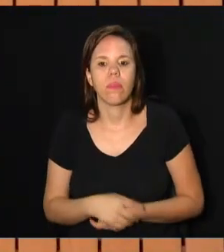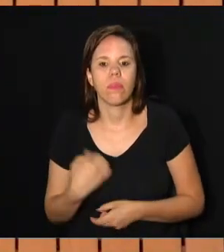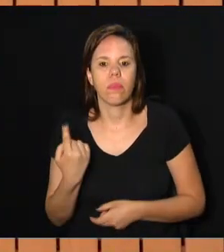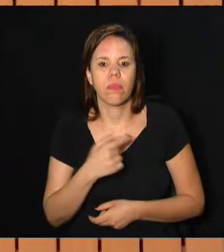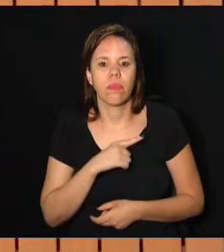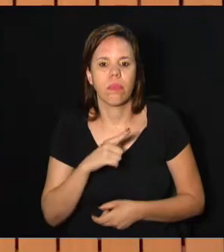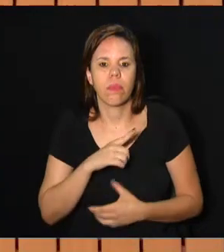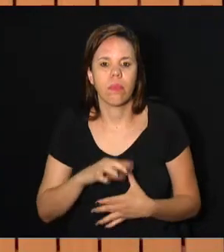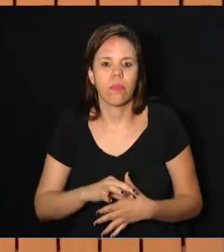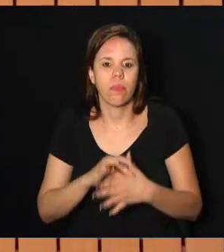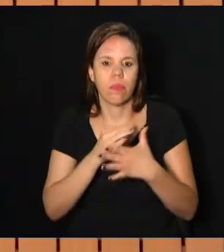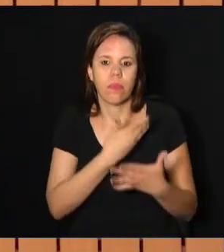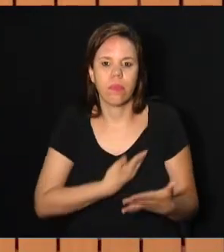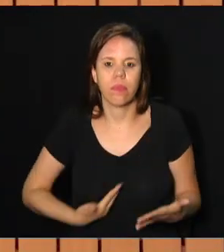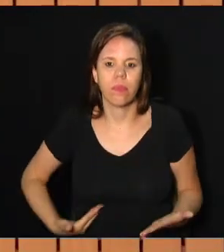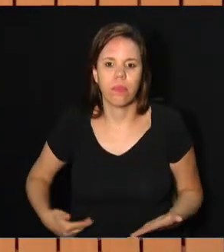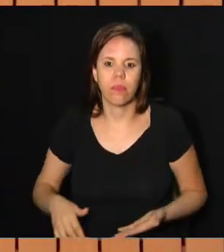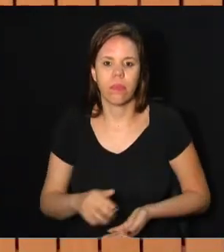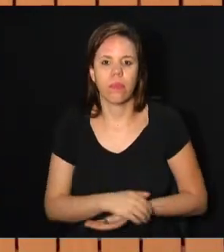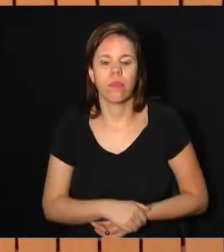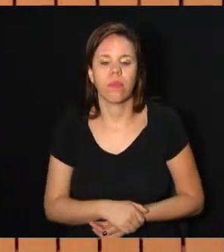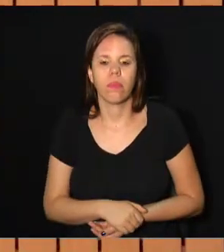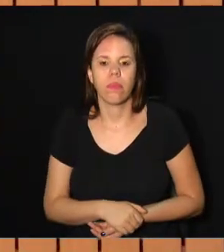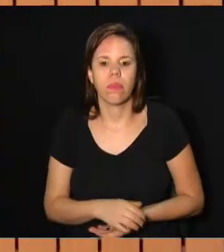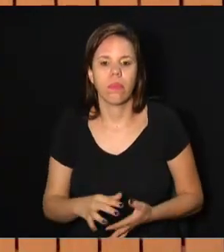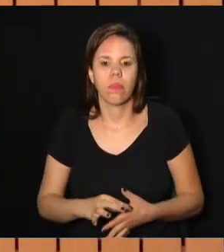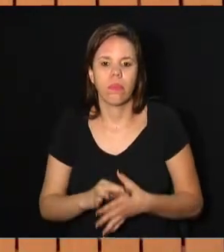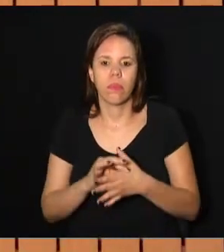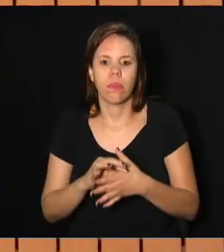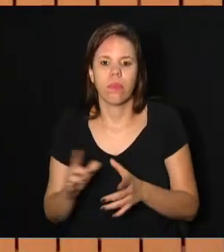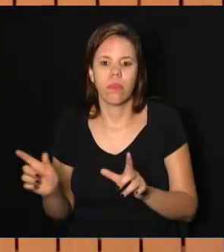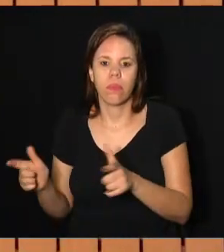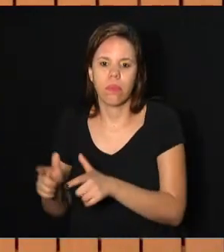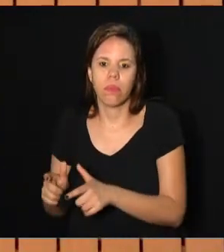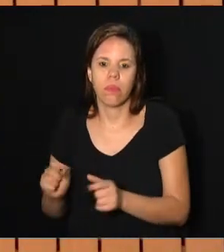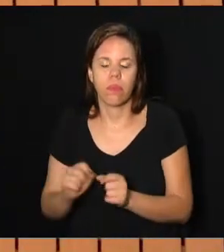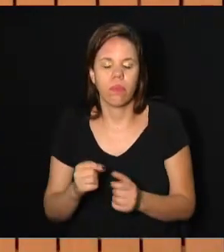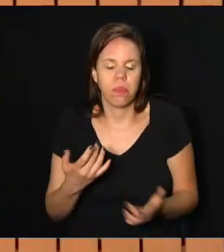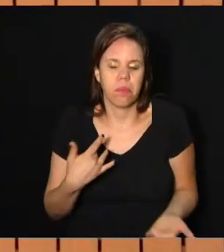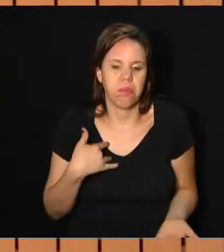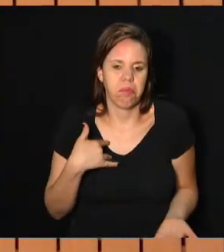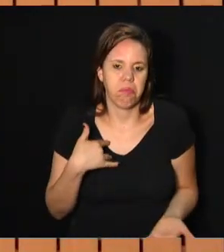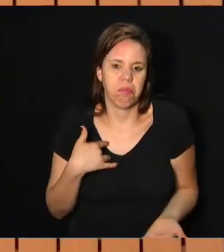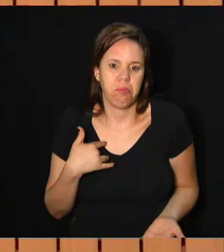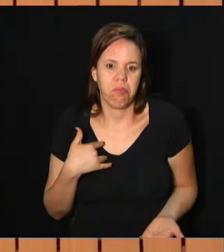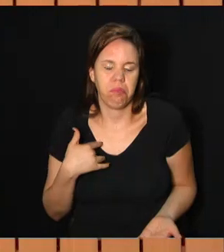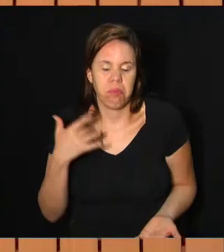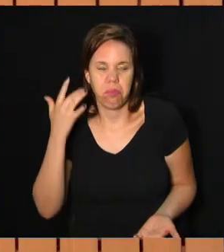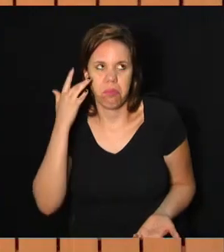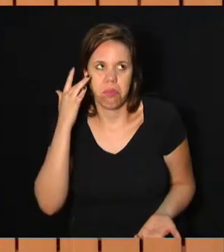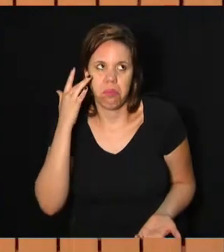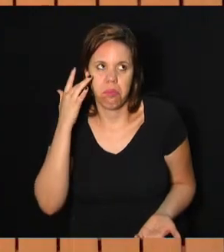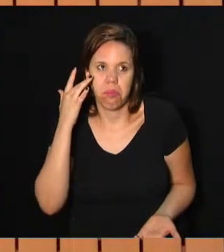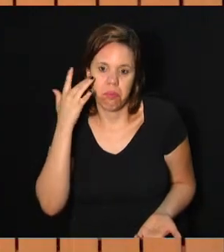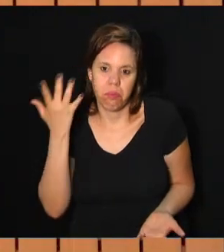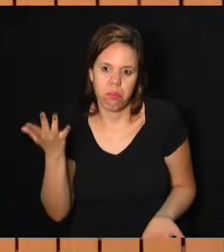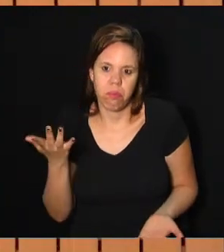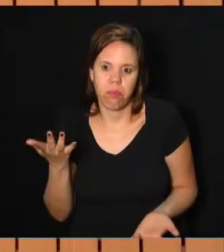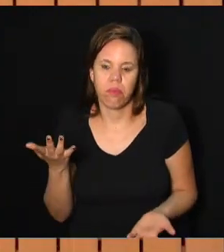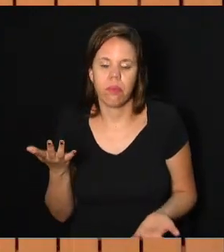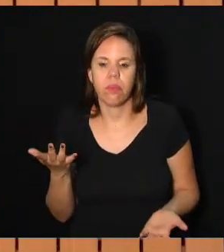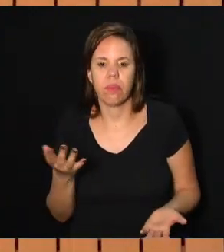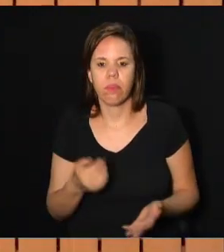temos um líder de governo. A liderança de minoria, se eu não me engano, foi